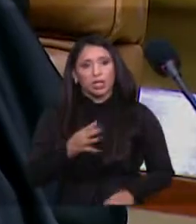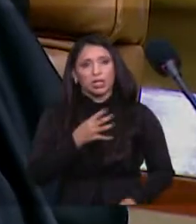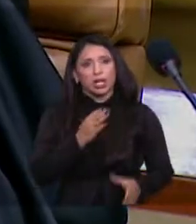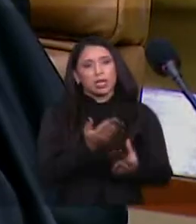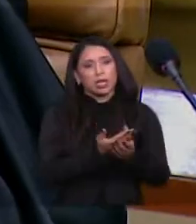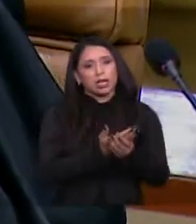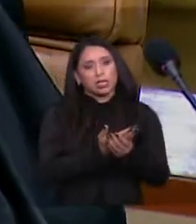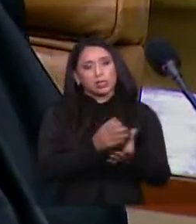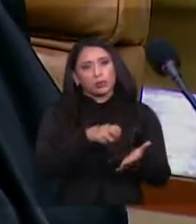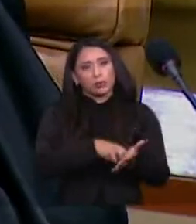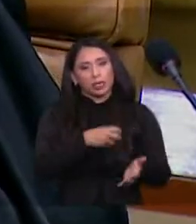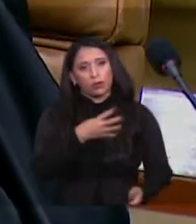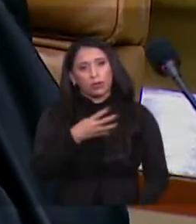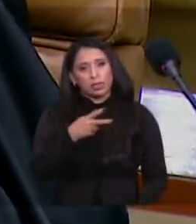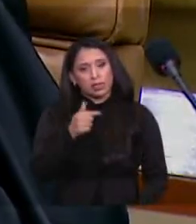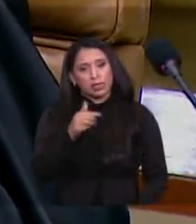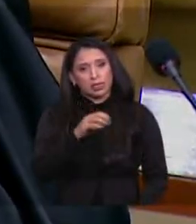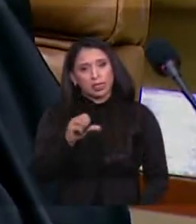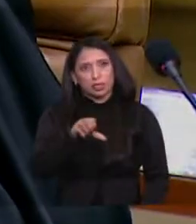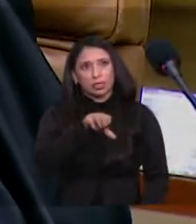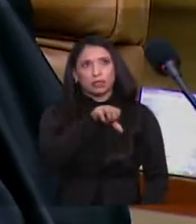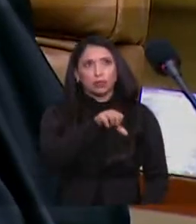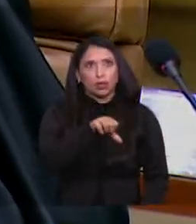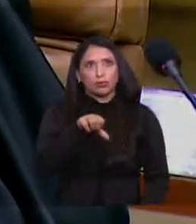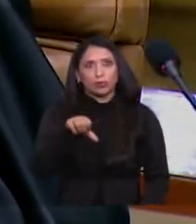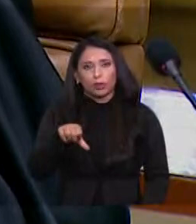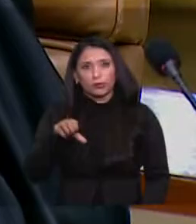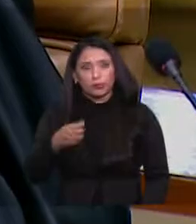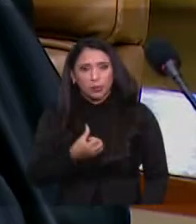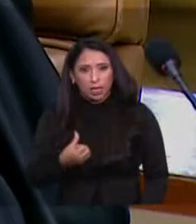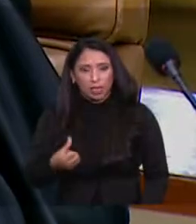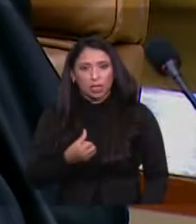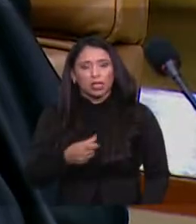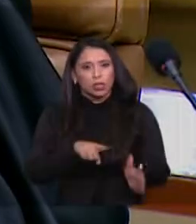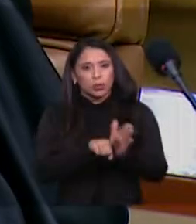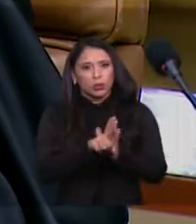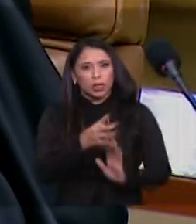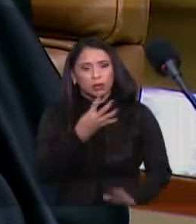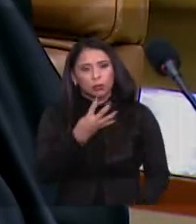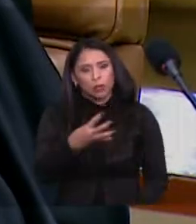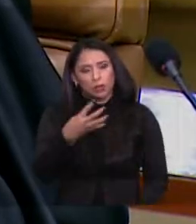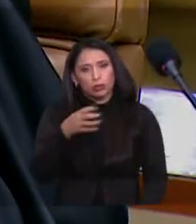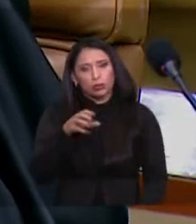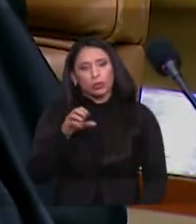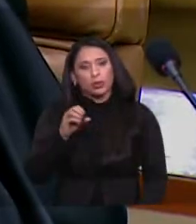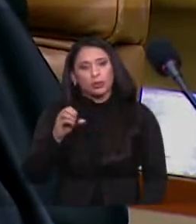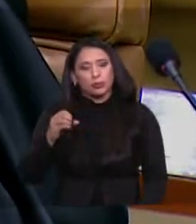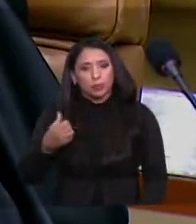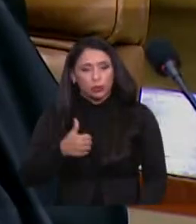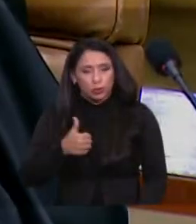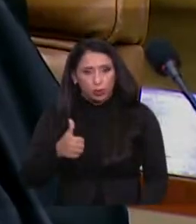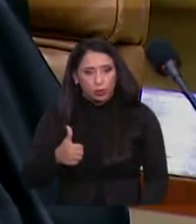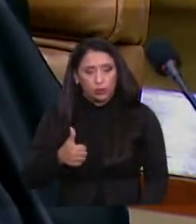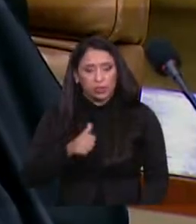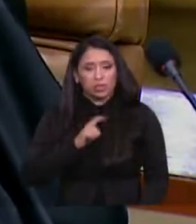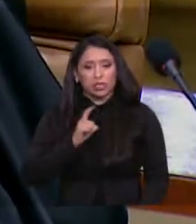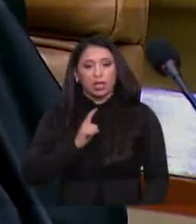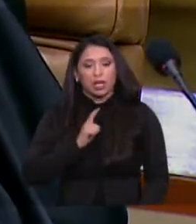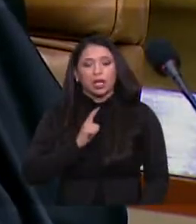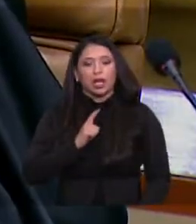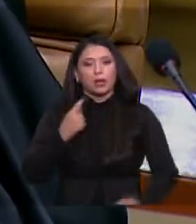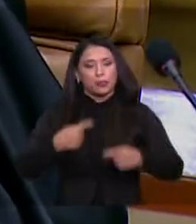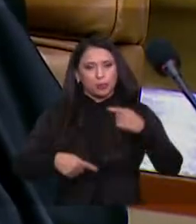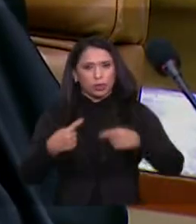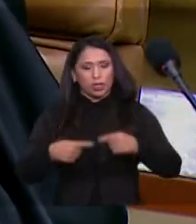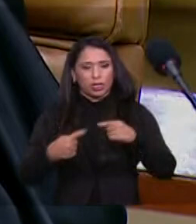470 da ação penal 996 e no inquérito 4011 a indicação e sustentação política